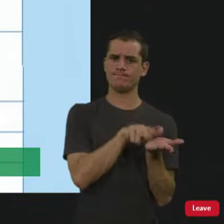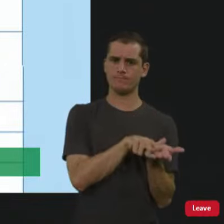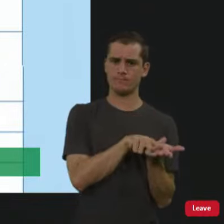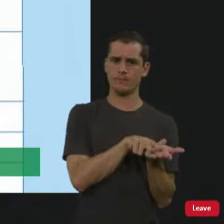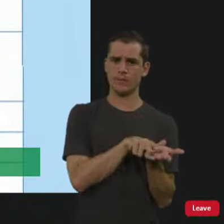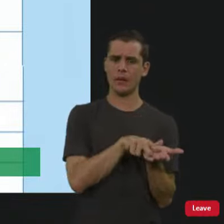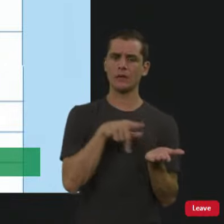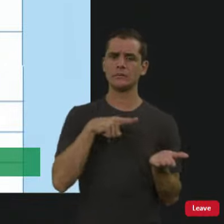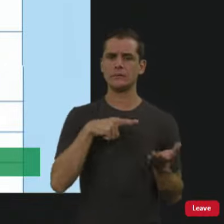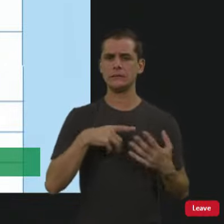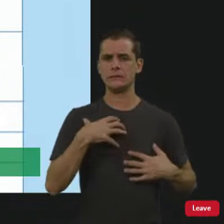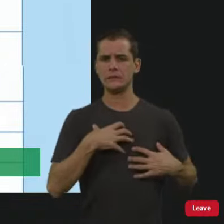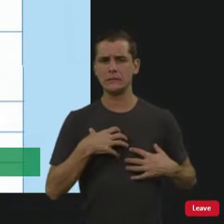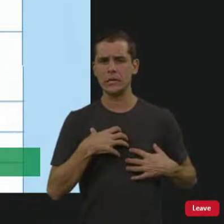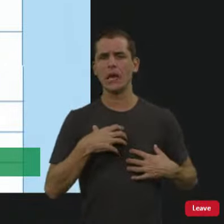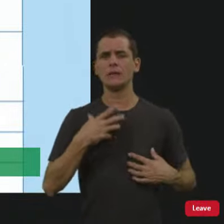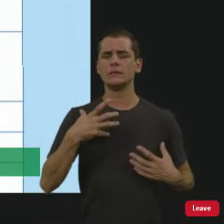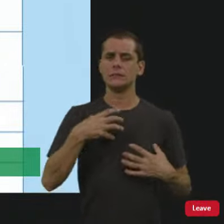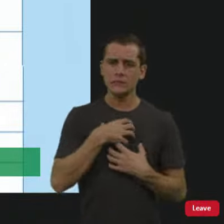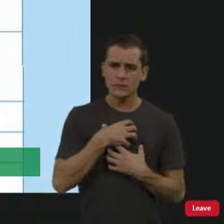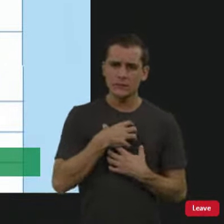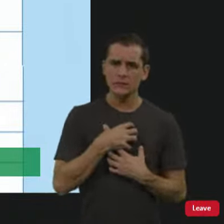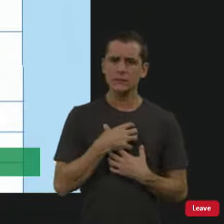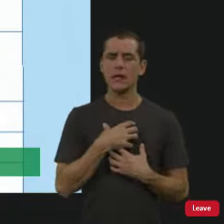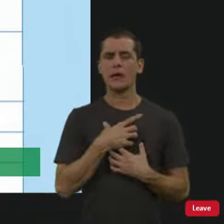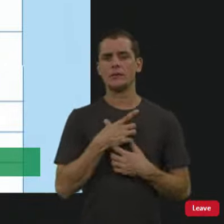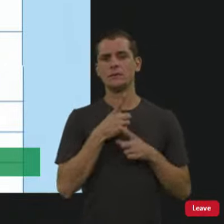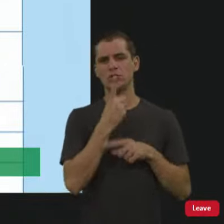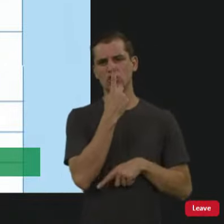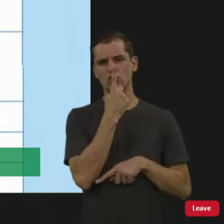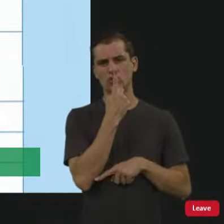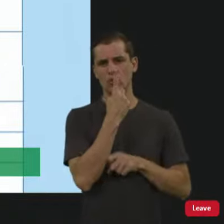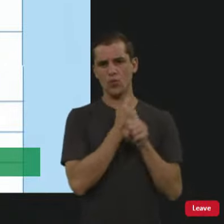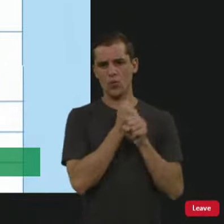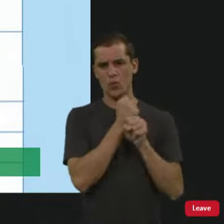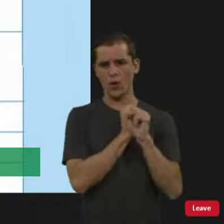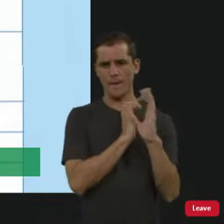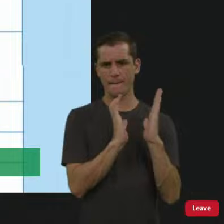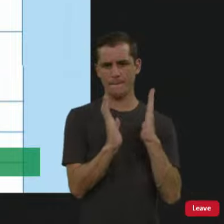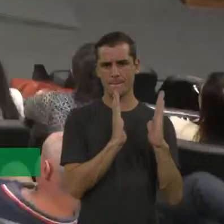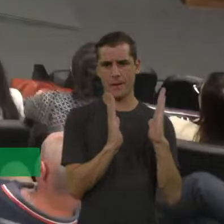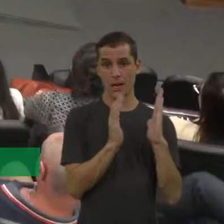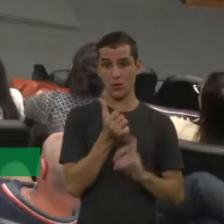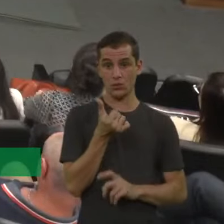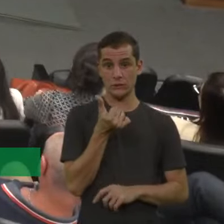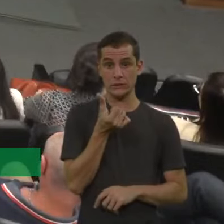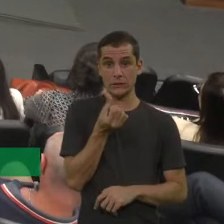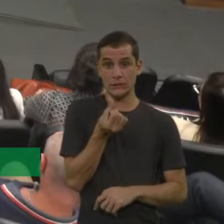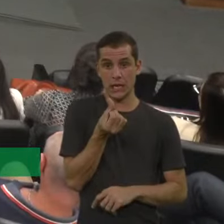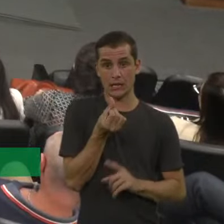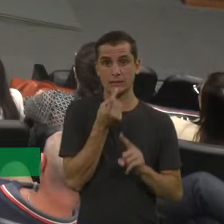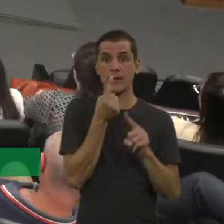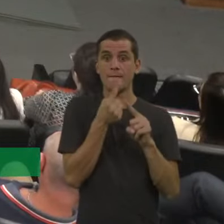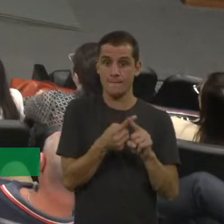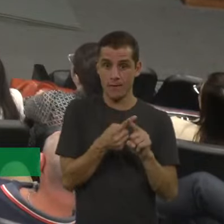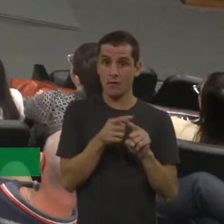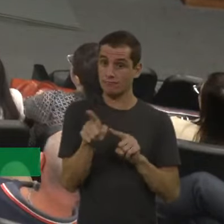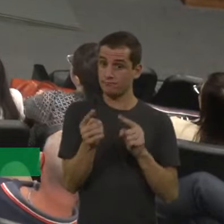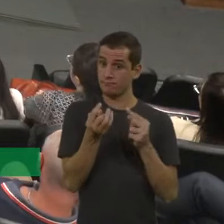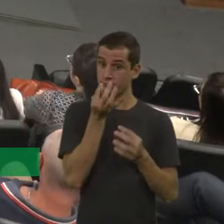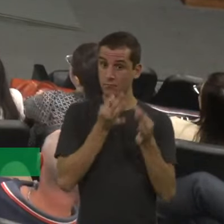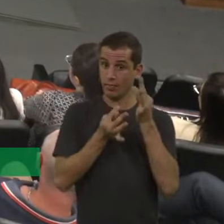crises no último ano de mais ou menos uma média de 16, né? E mesmo fazendo tratamento que a